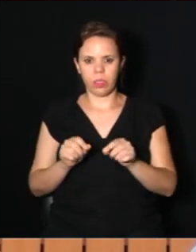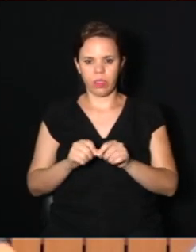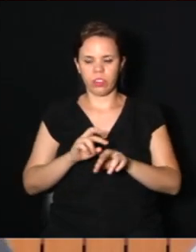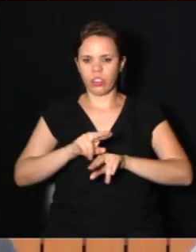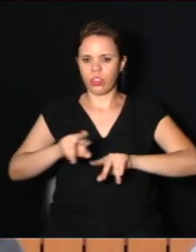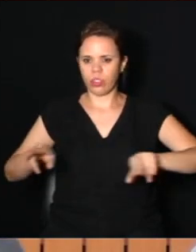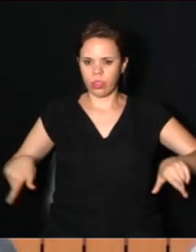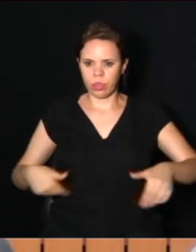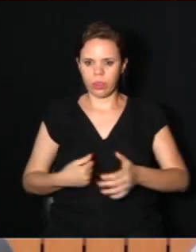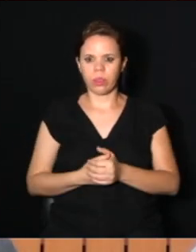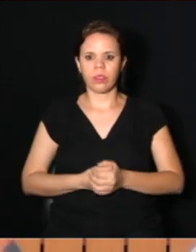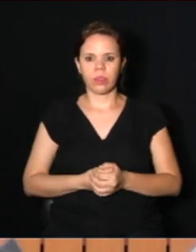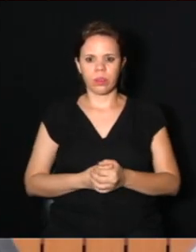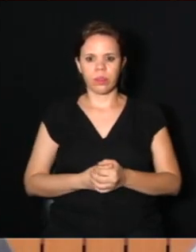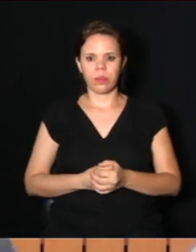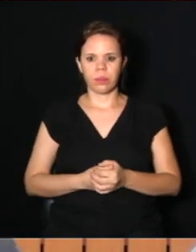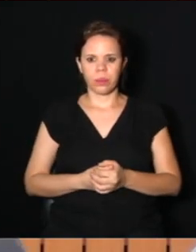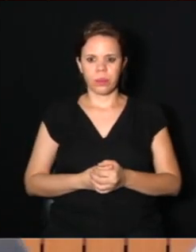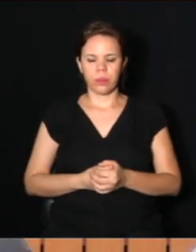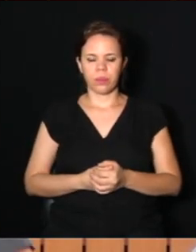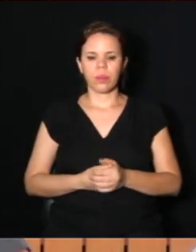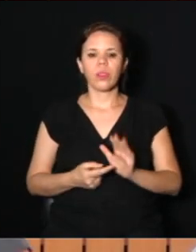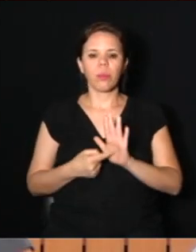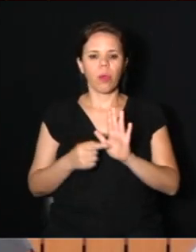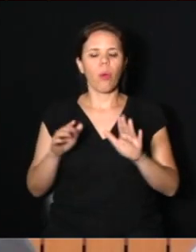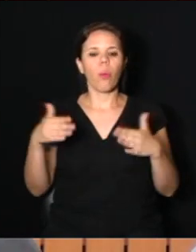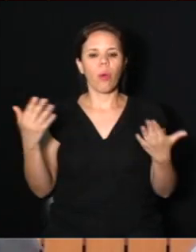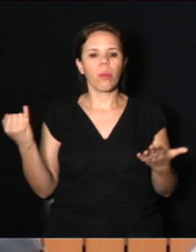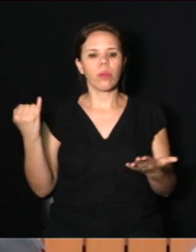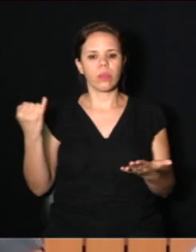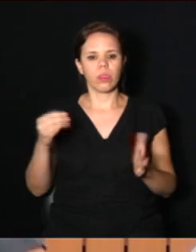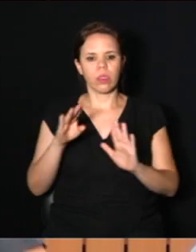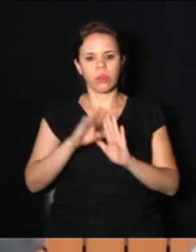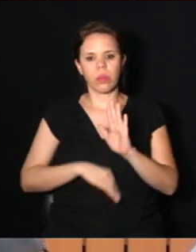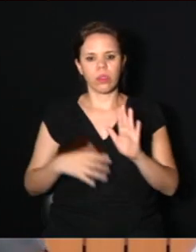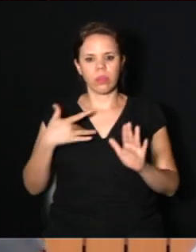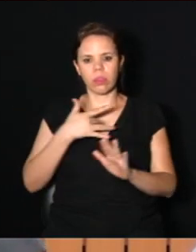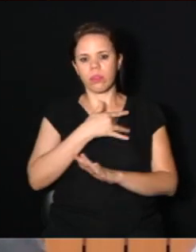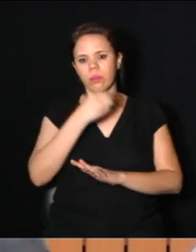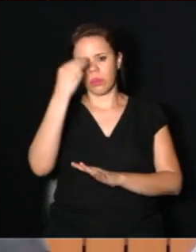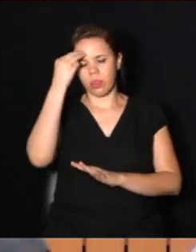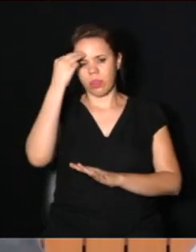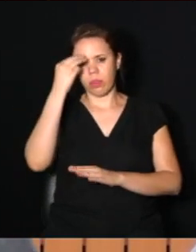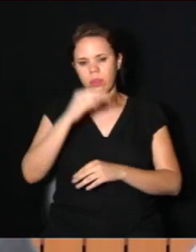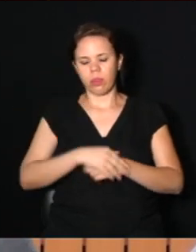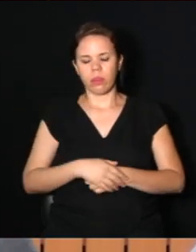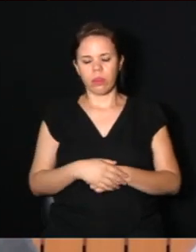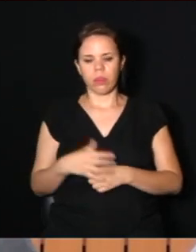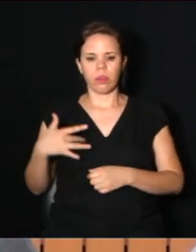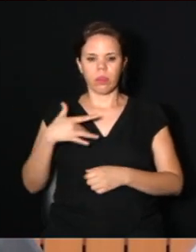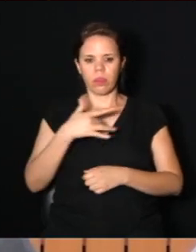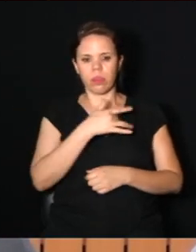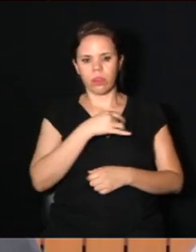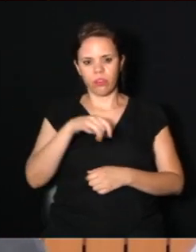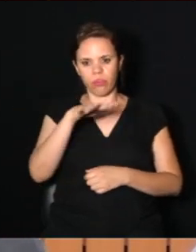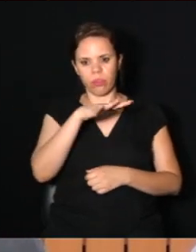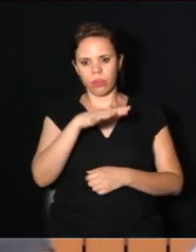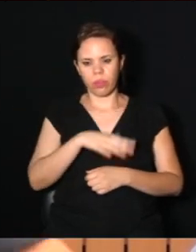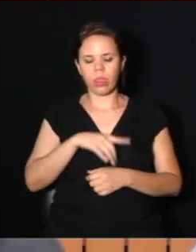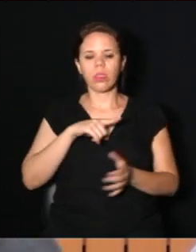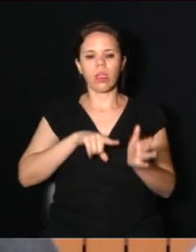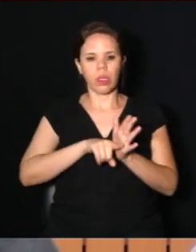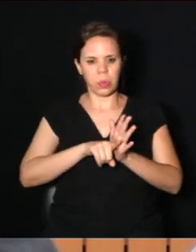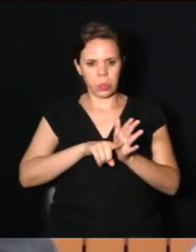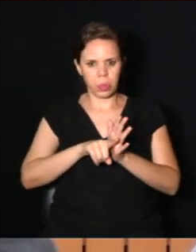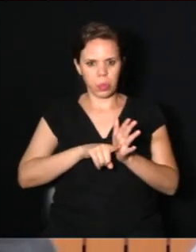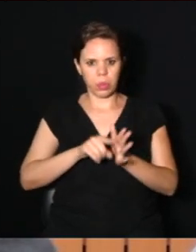diversas evidências que nos apontam o quão importante a pauta da saúde mental é para a saúde de modo geral. A gente tem um estudo, o